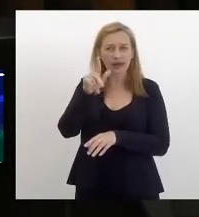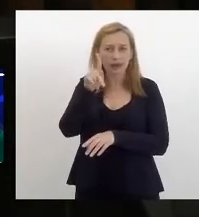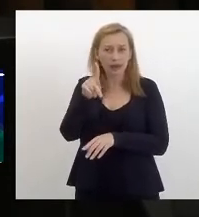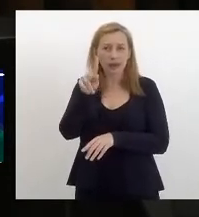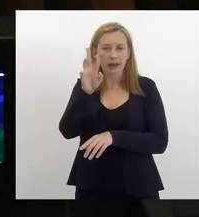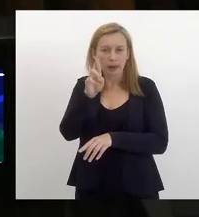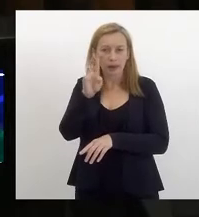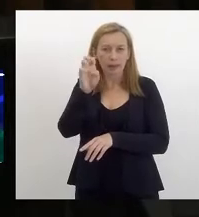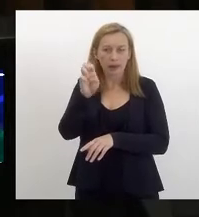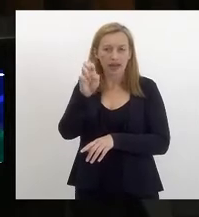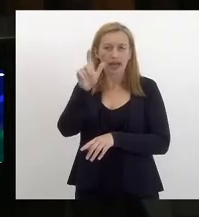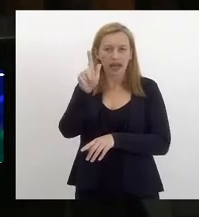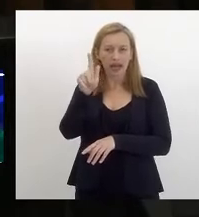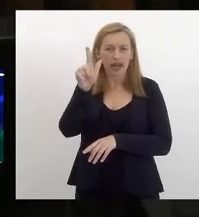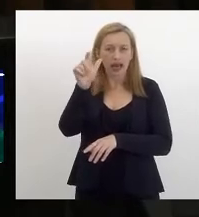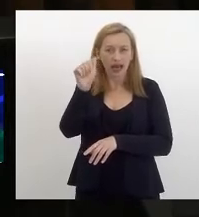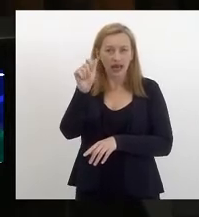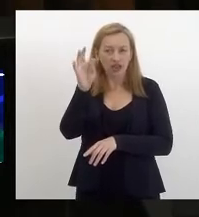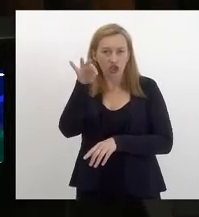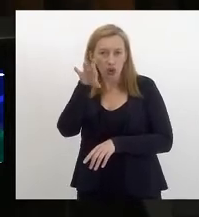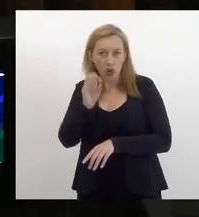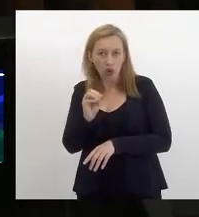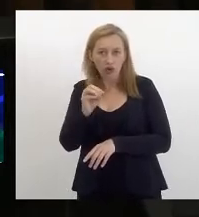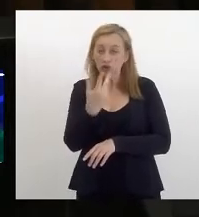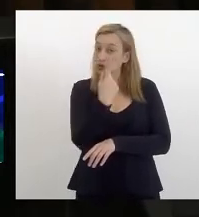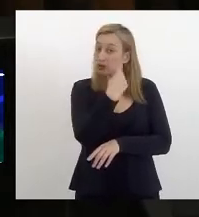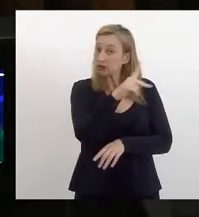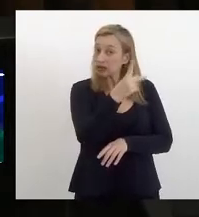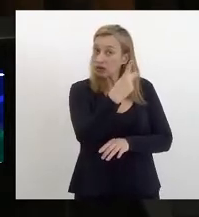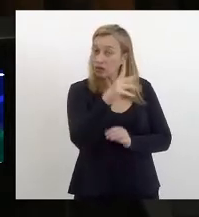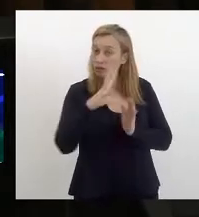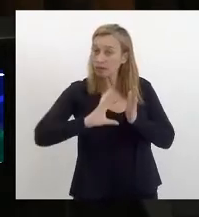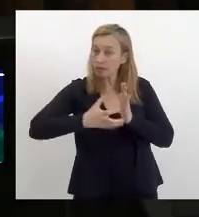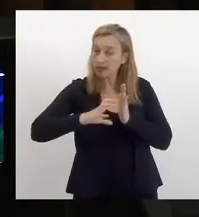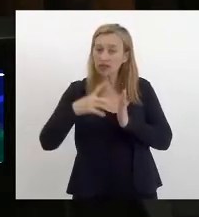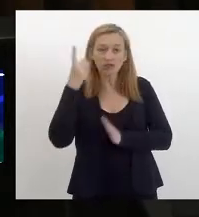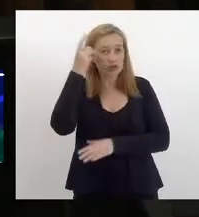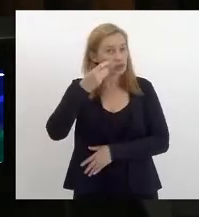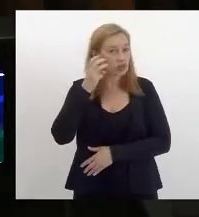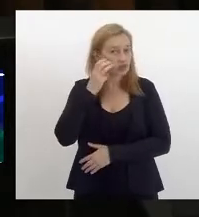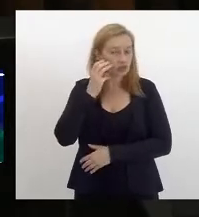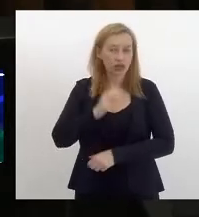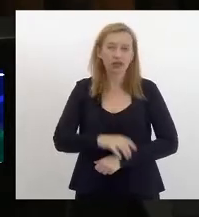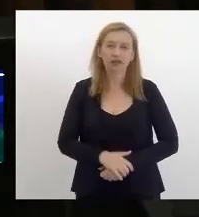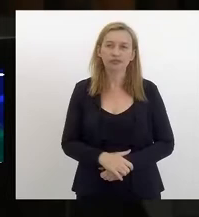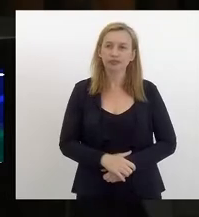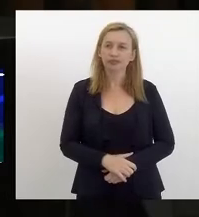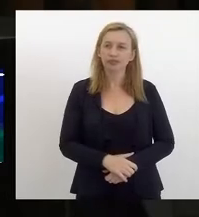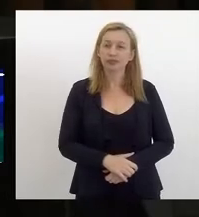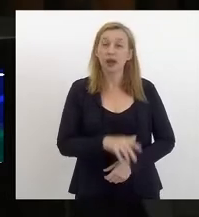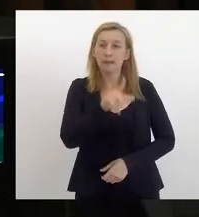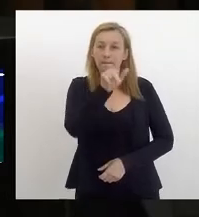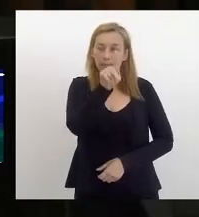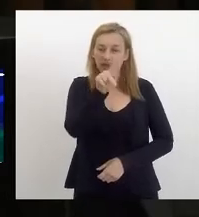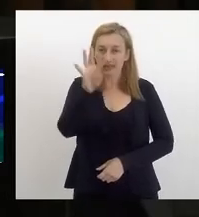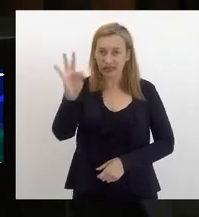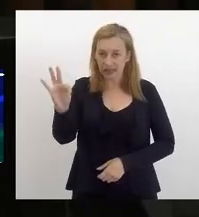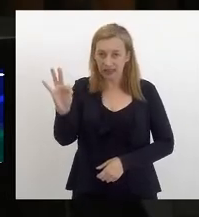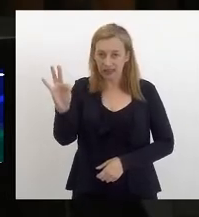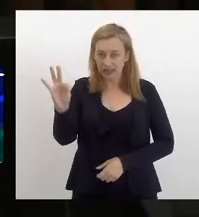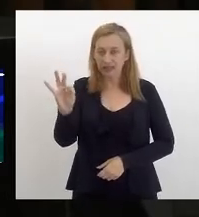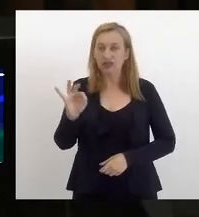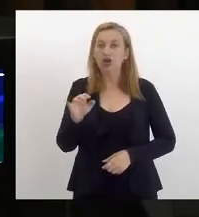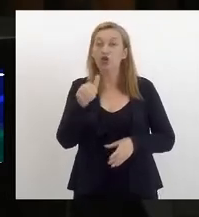precatórios e o partido de vossa excelência' Deputado de waldeck carneiro o PT